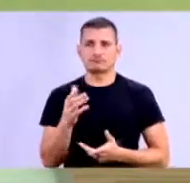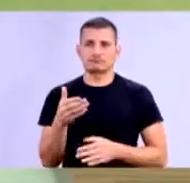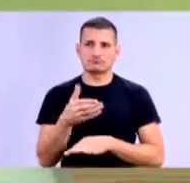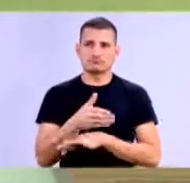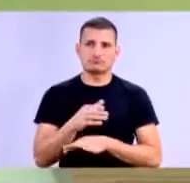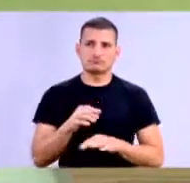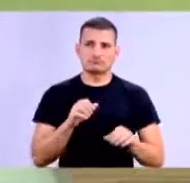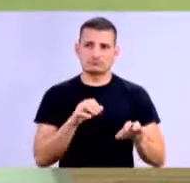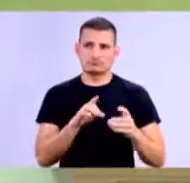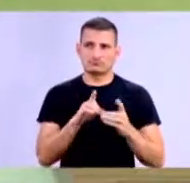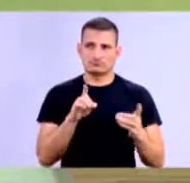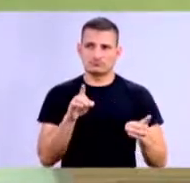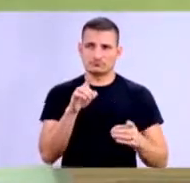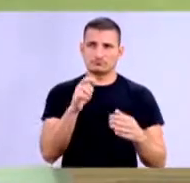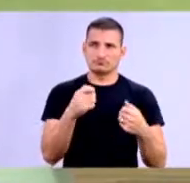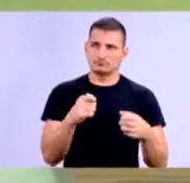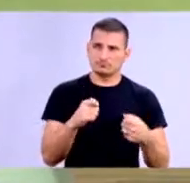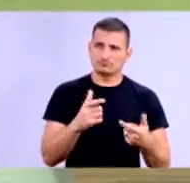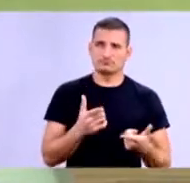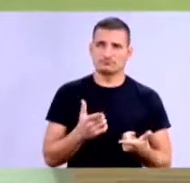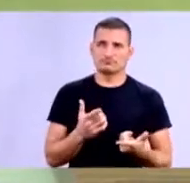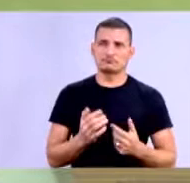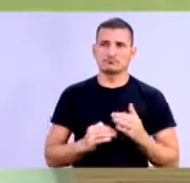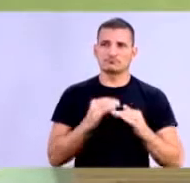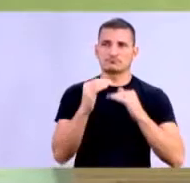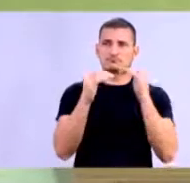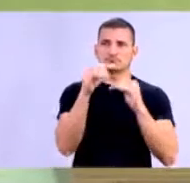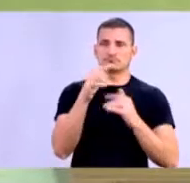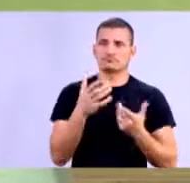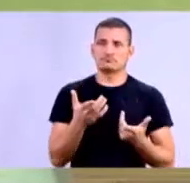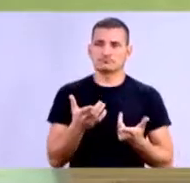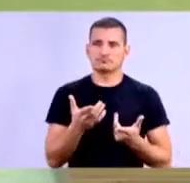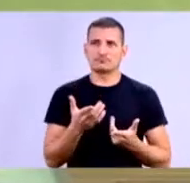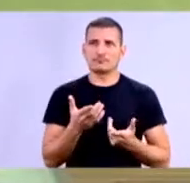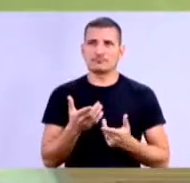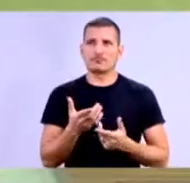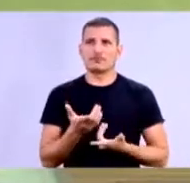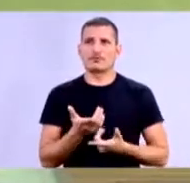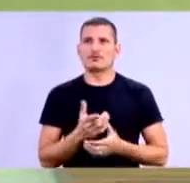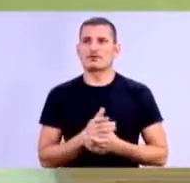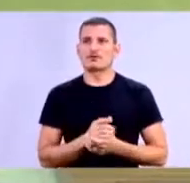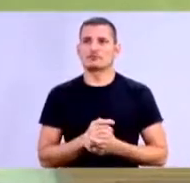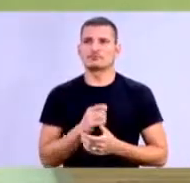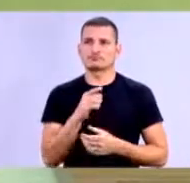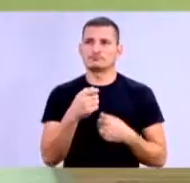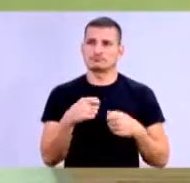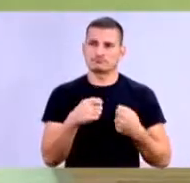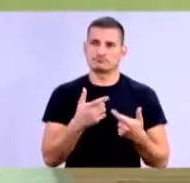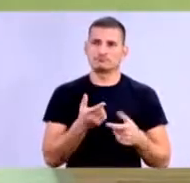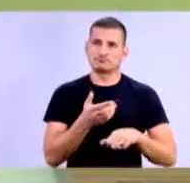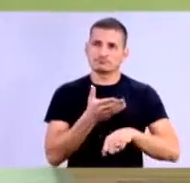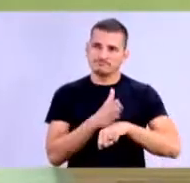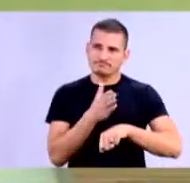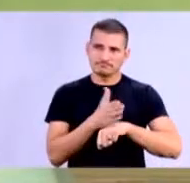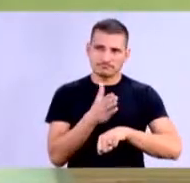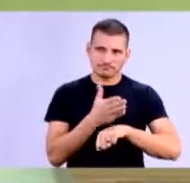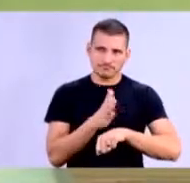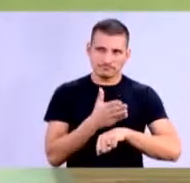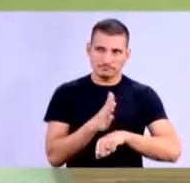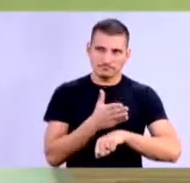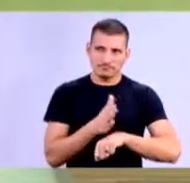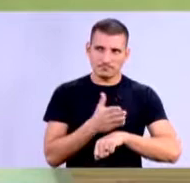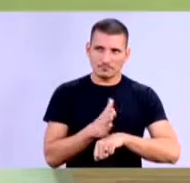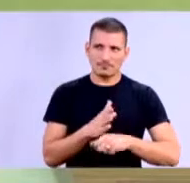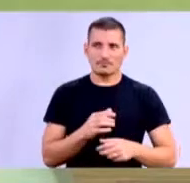que você precisa construir esses princípios, que você precisa colocar em prática, há